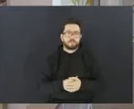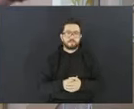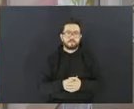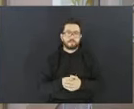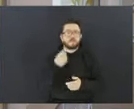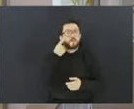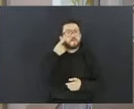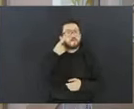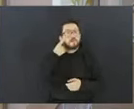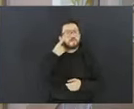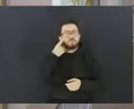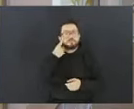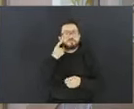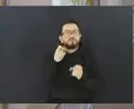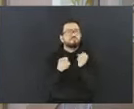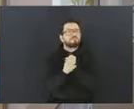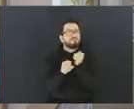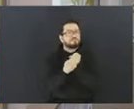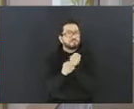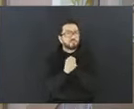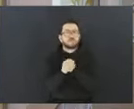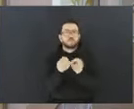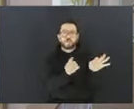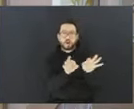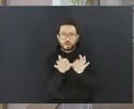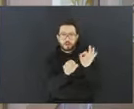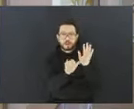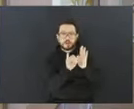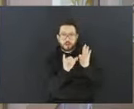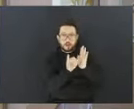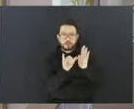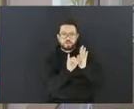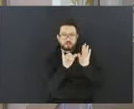ou a elaboração da licitação dos projetos necessários.